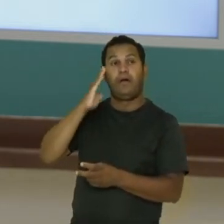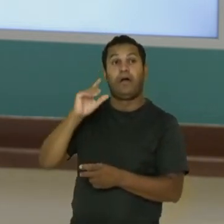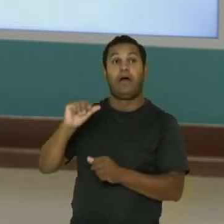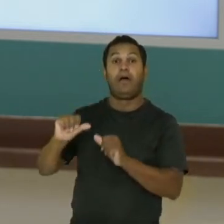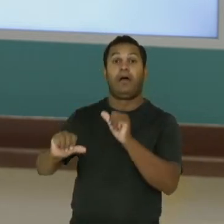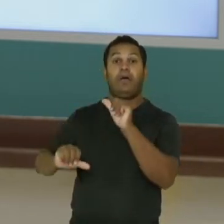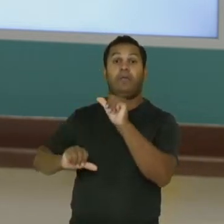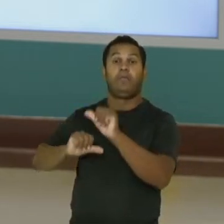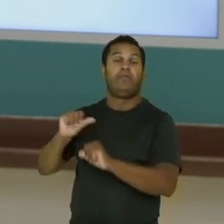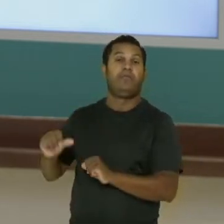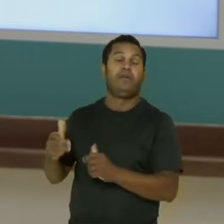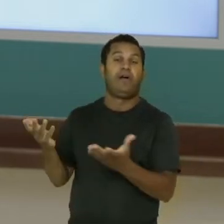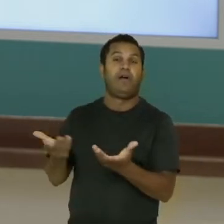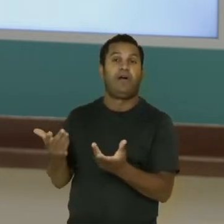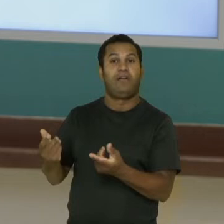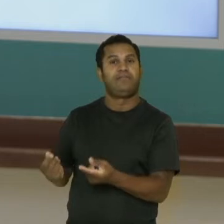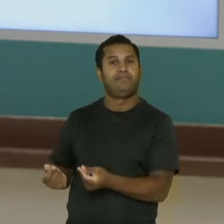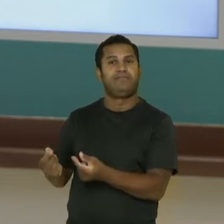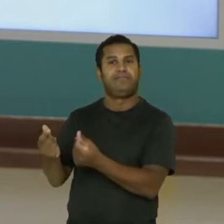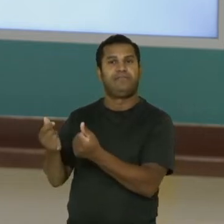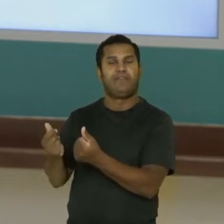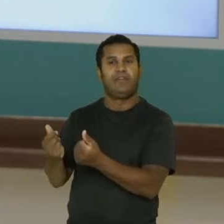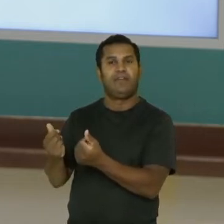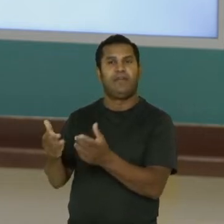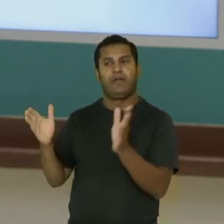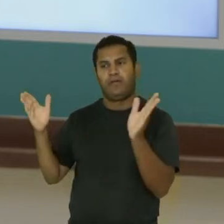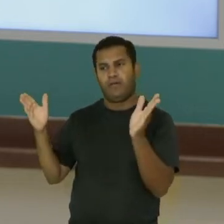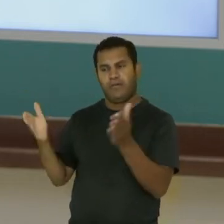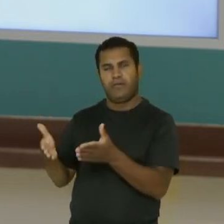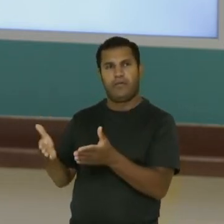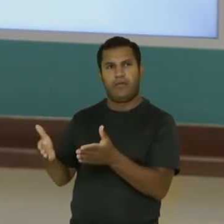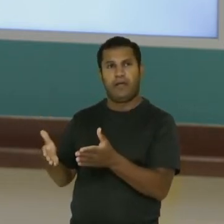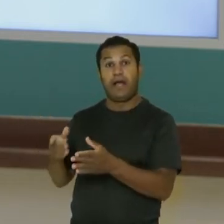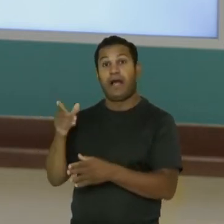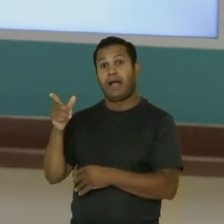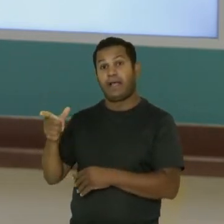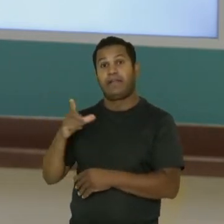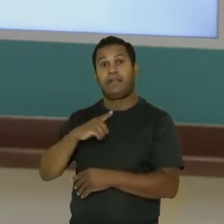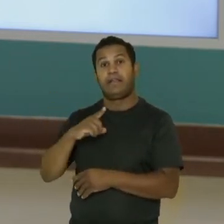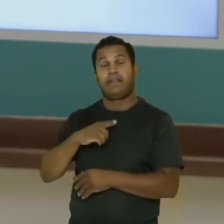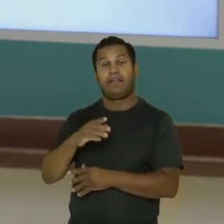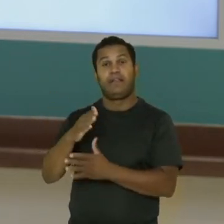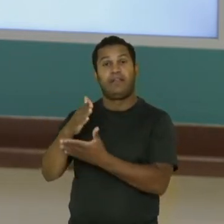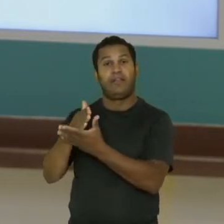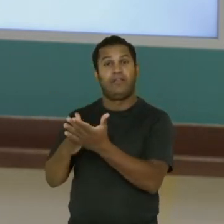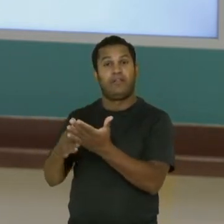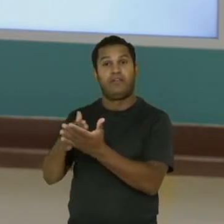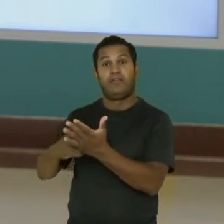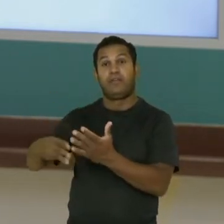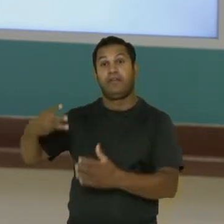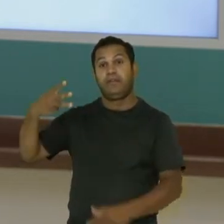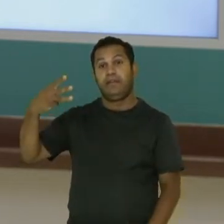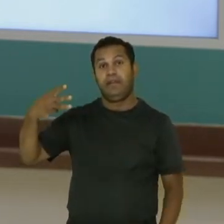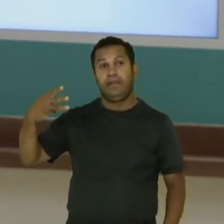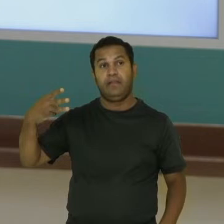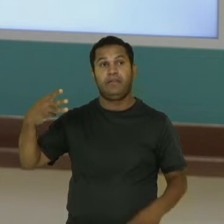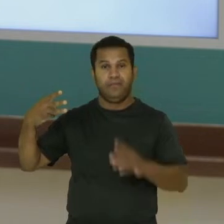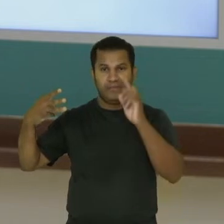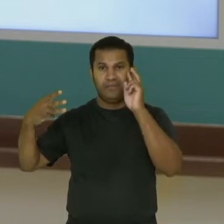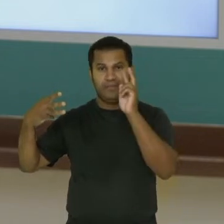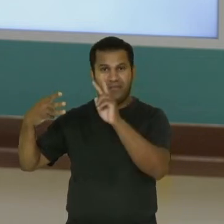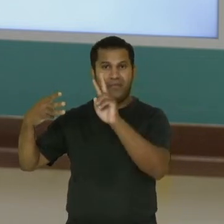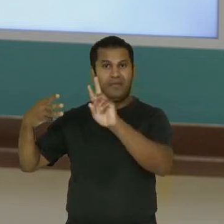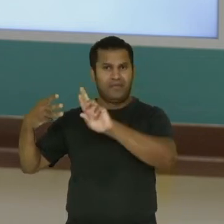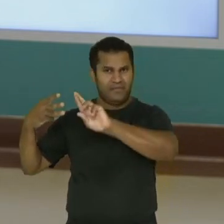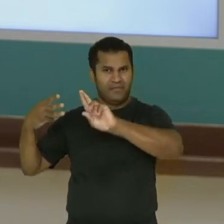geoeconômicas. Ao invés de dividir em 5, como nessa do IBGE, aqui nós temos uma divisão em 3 partes, né?